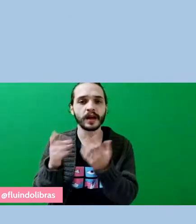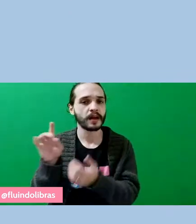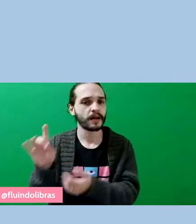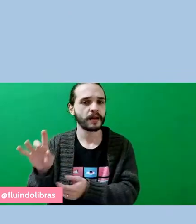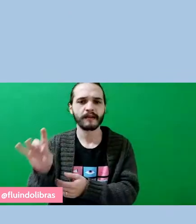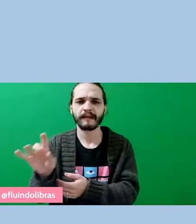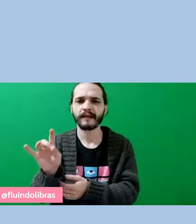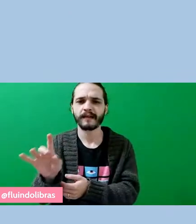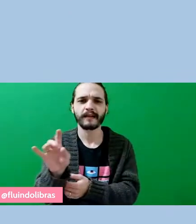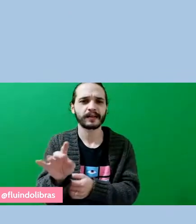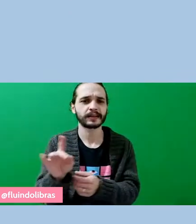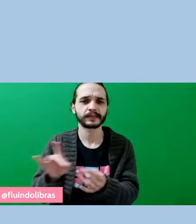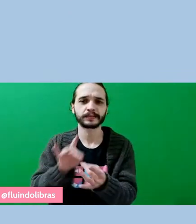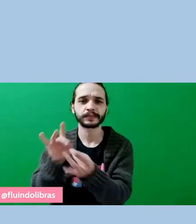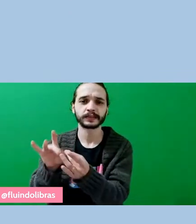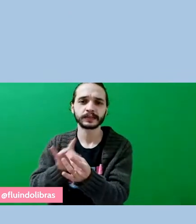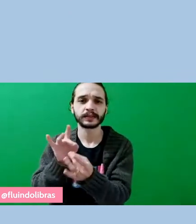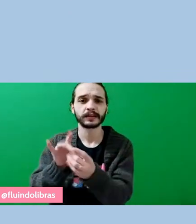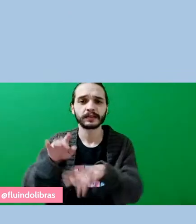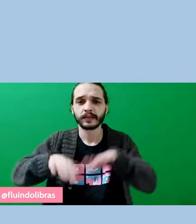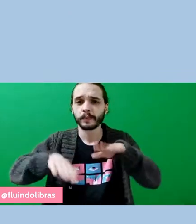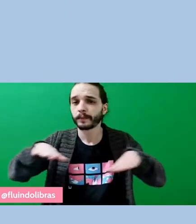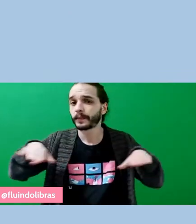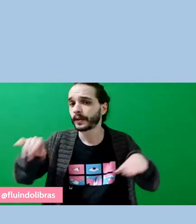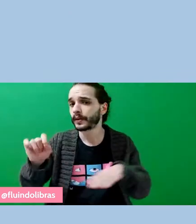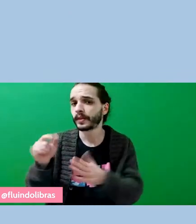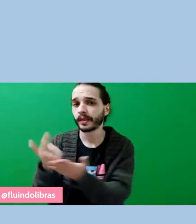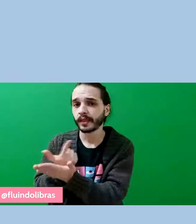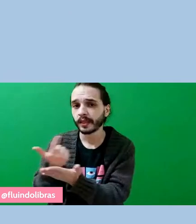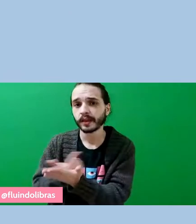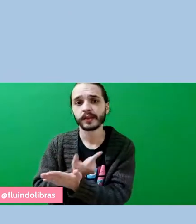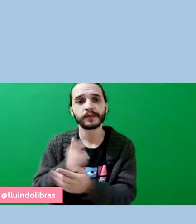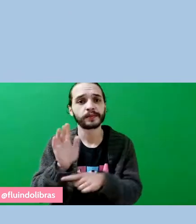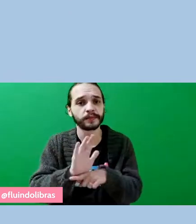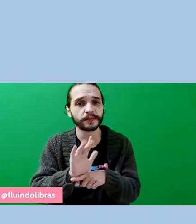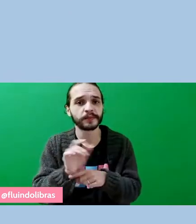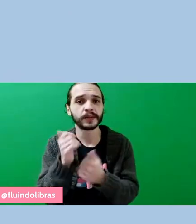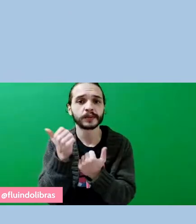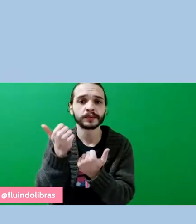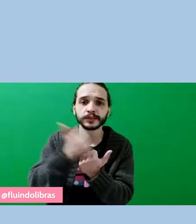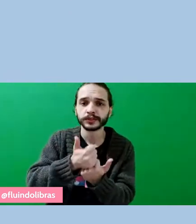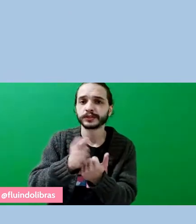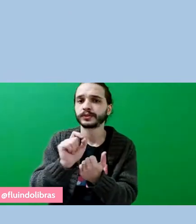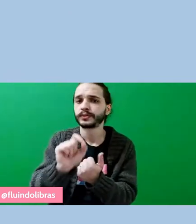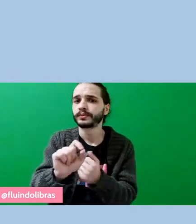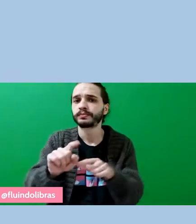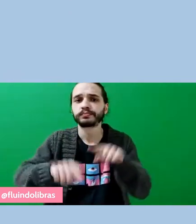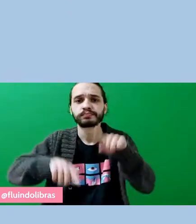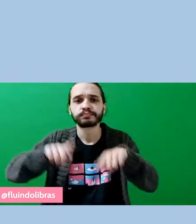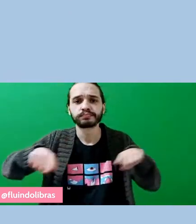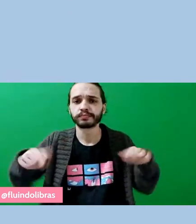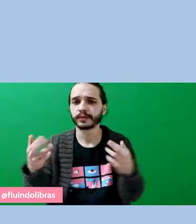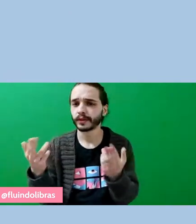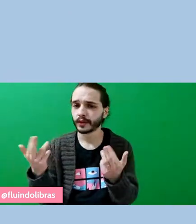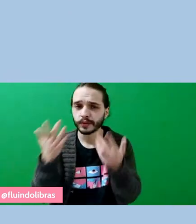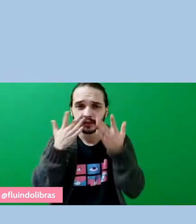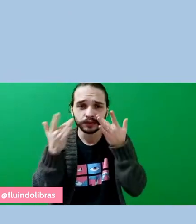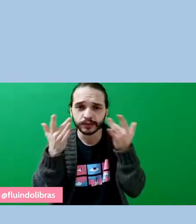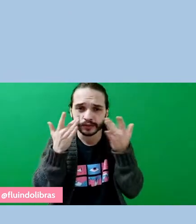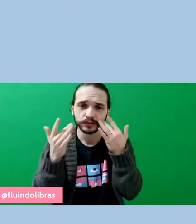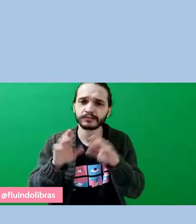caso, né? Depende muito do livro, depende muito do filme, depende muito de quem vai dirigir, depende muito de tudo, né? E a mesma coisa no palco, né? Depende muito